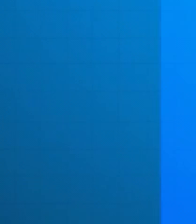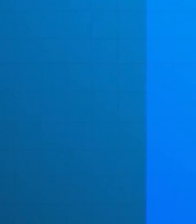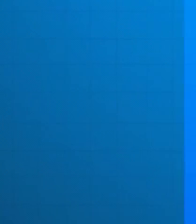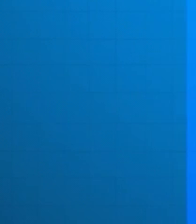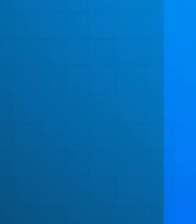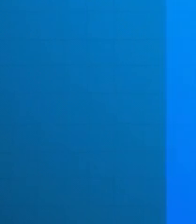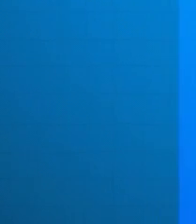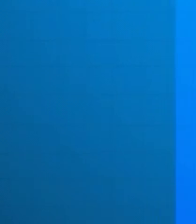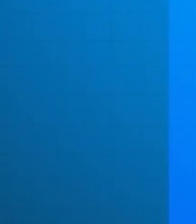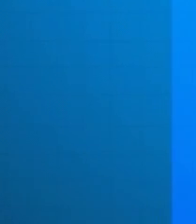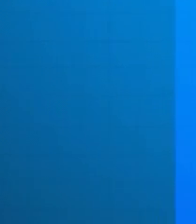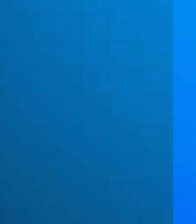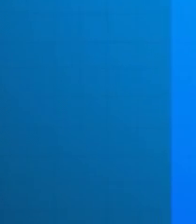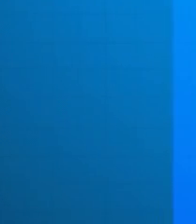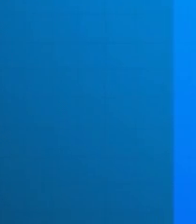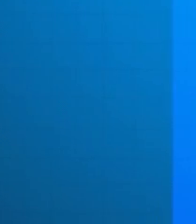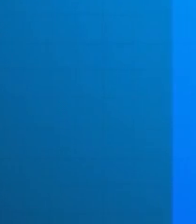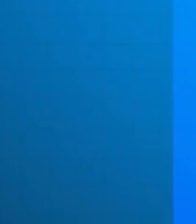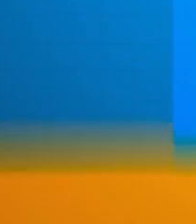e